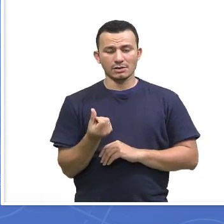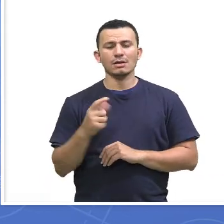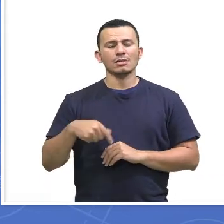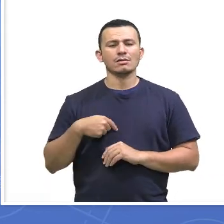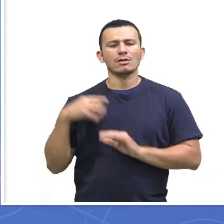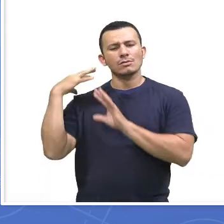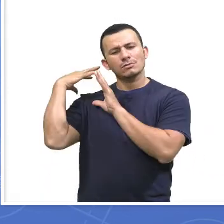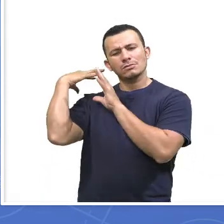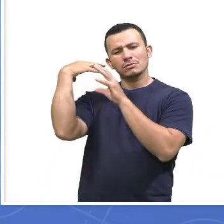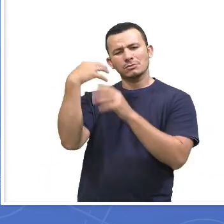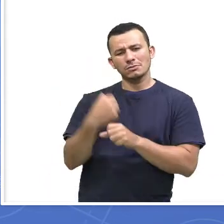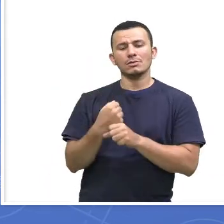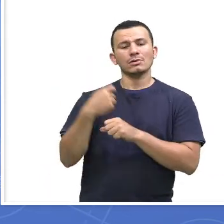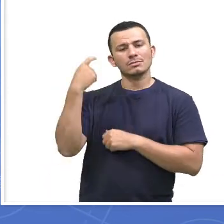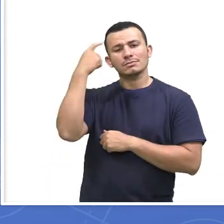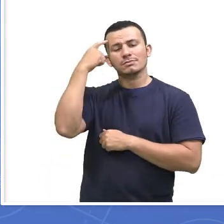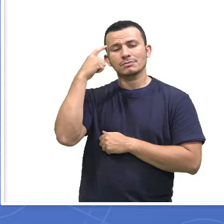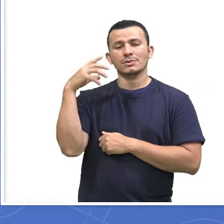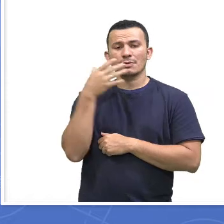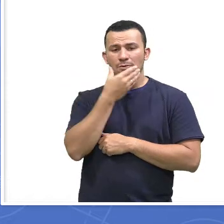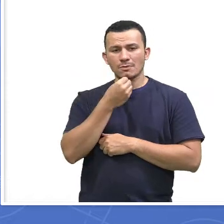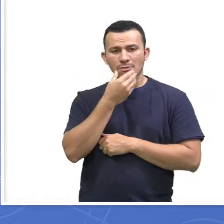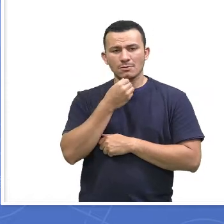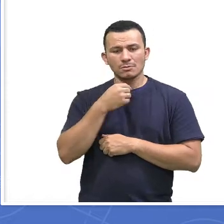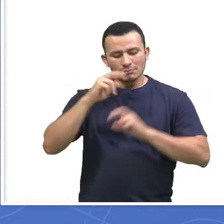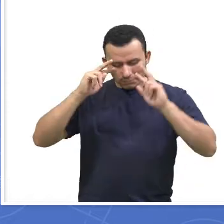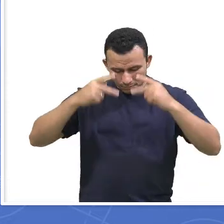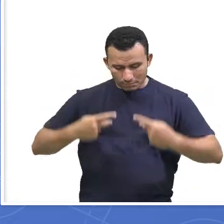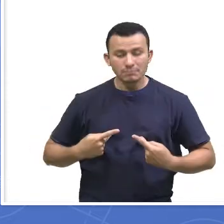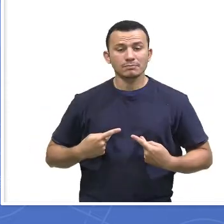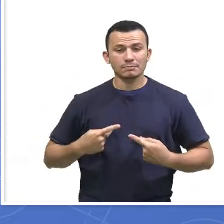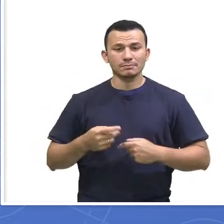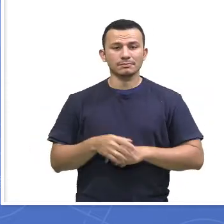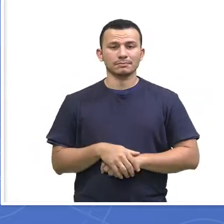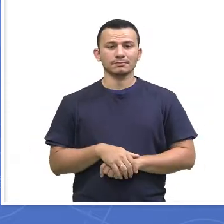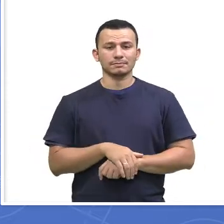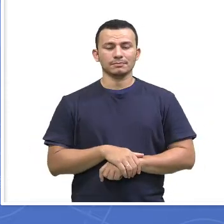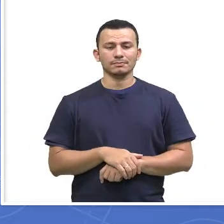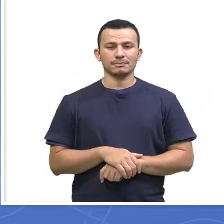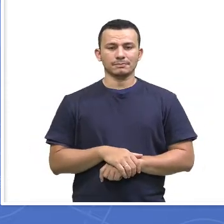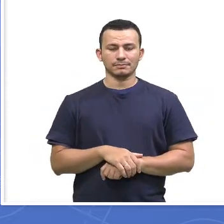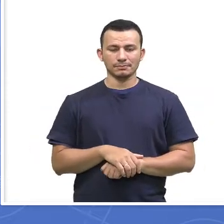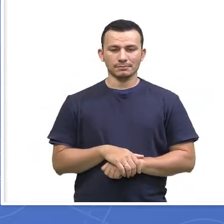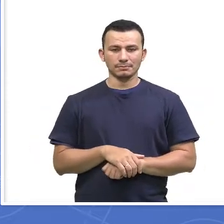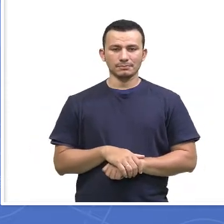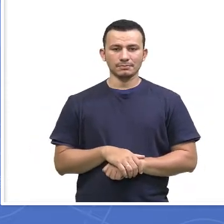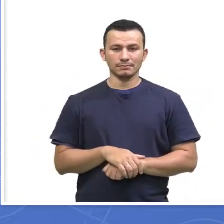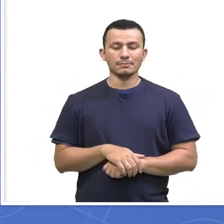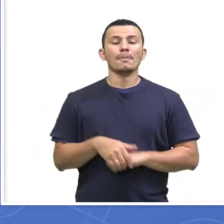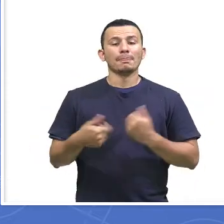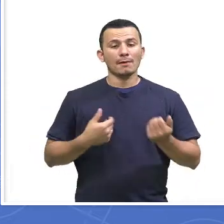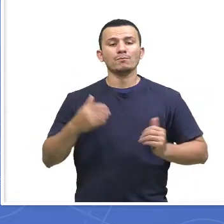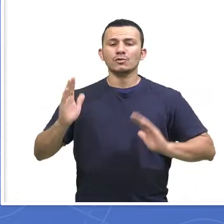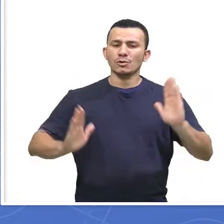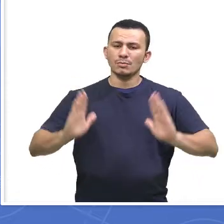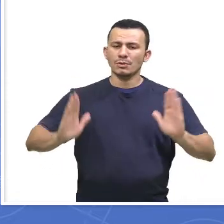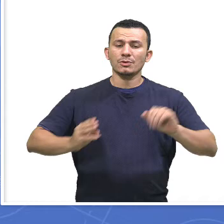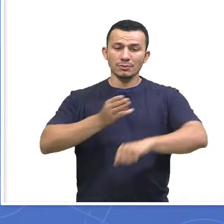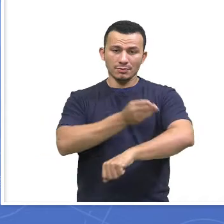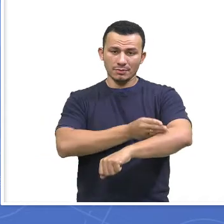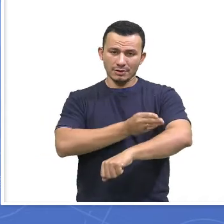resgata essa condição do homem enquanto ser, não é isso? Então nós estamos nesse período moderno